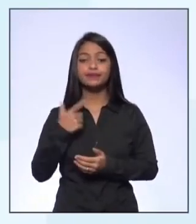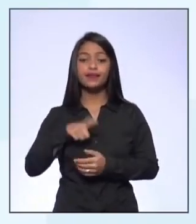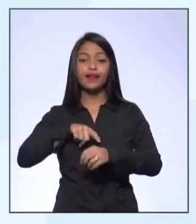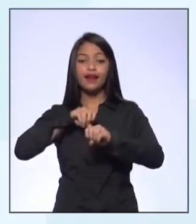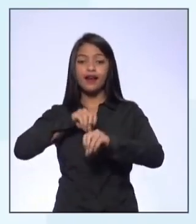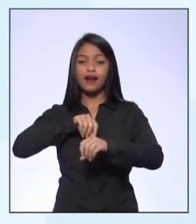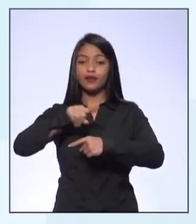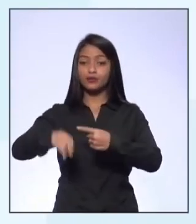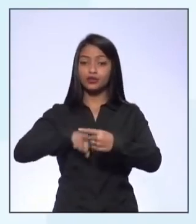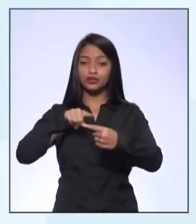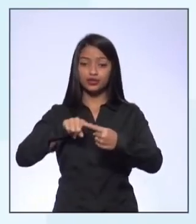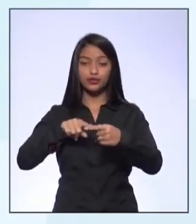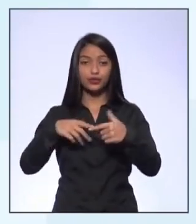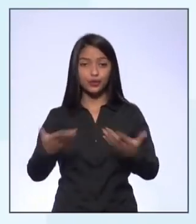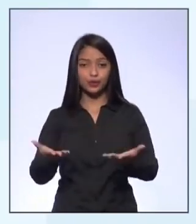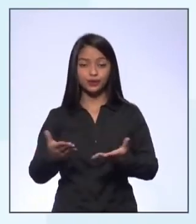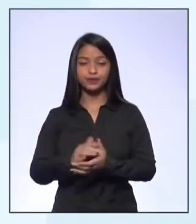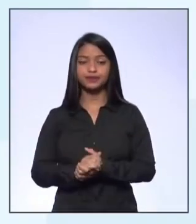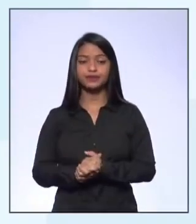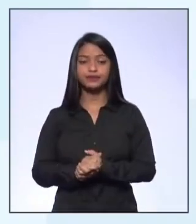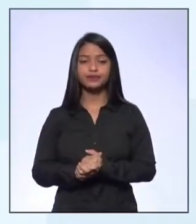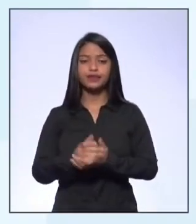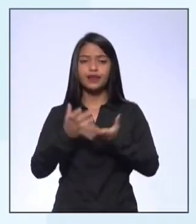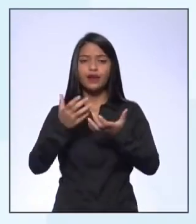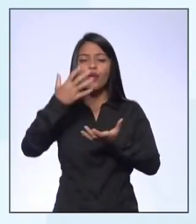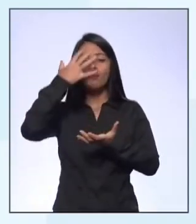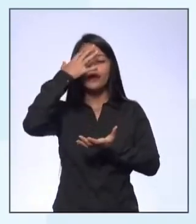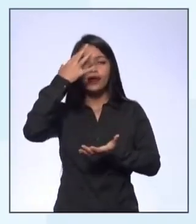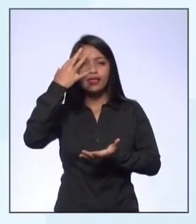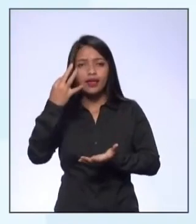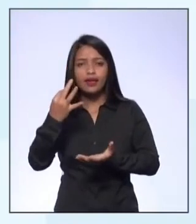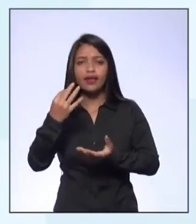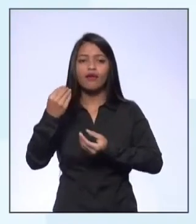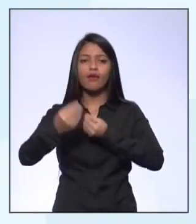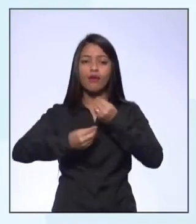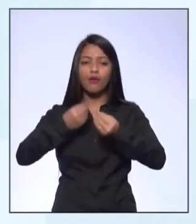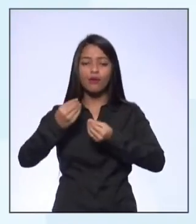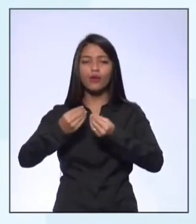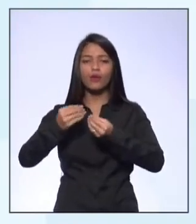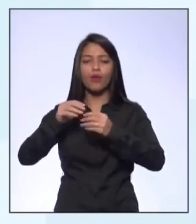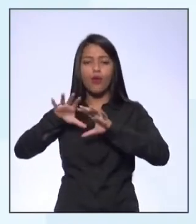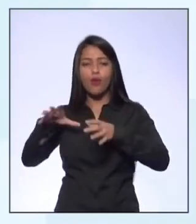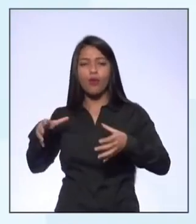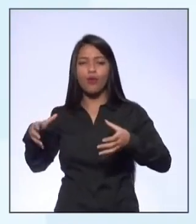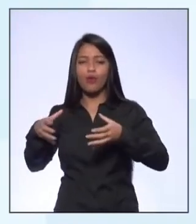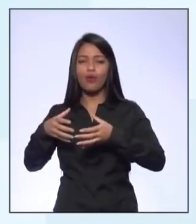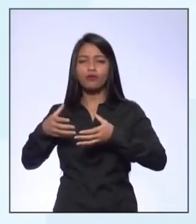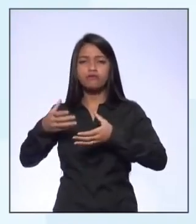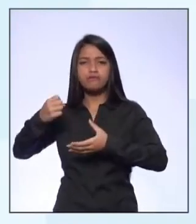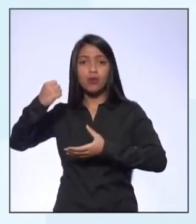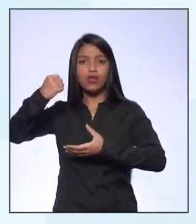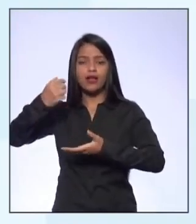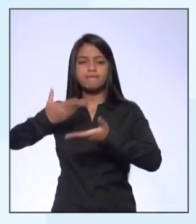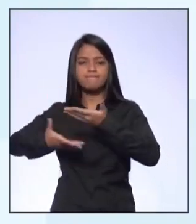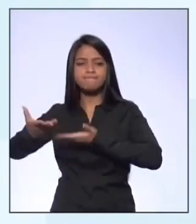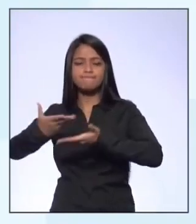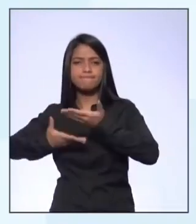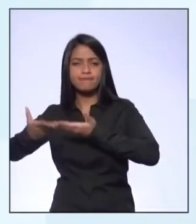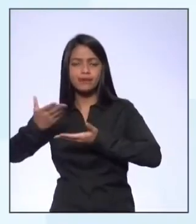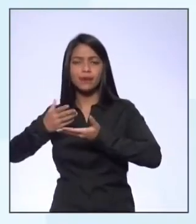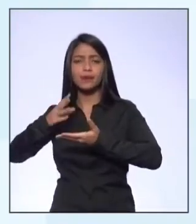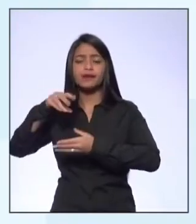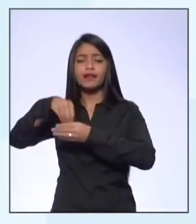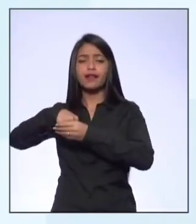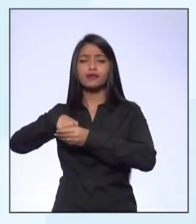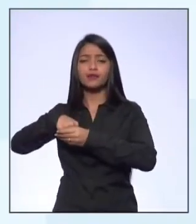nossa aula: compreender os desdobramentos da organização de poder e as